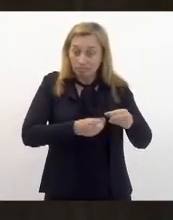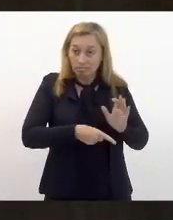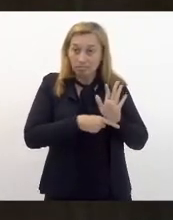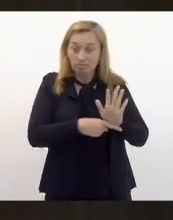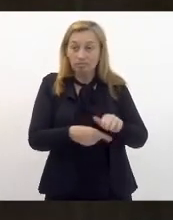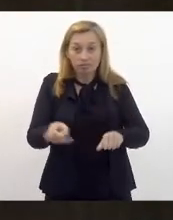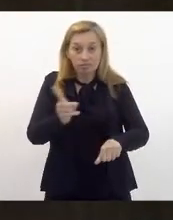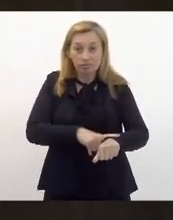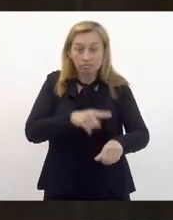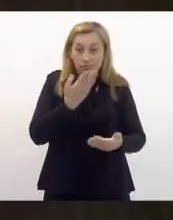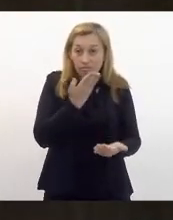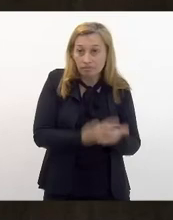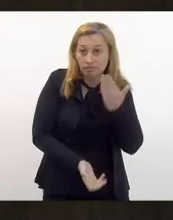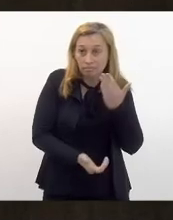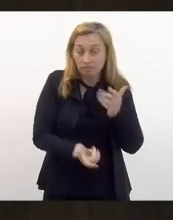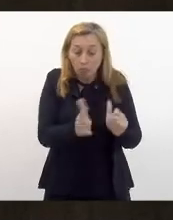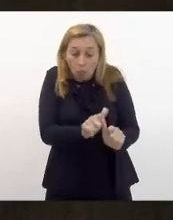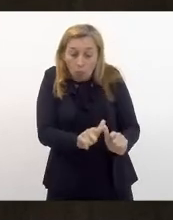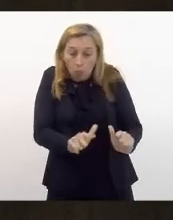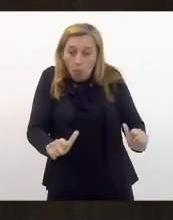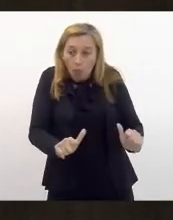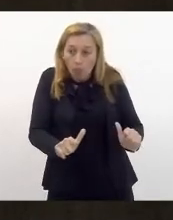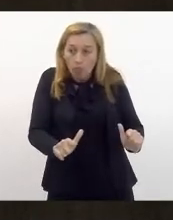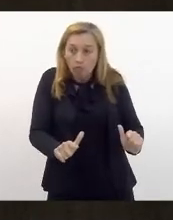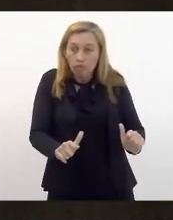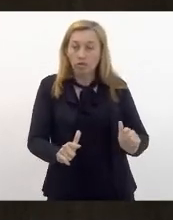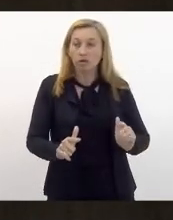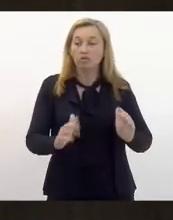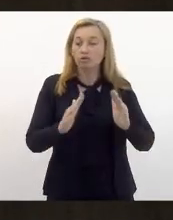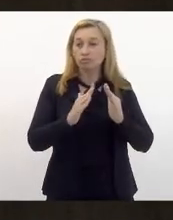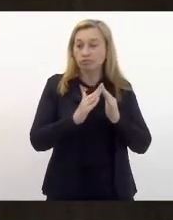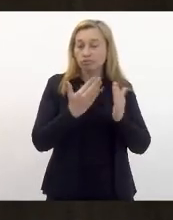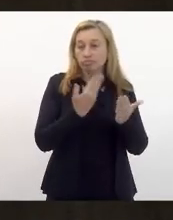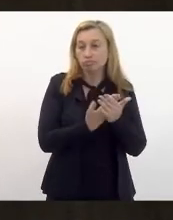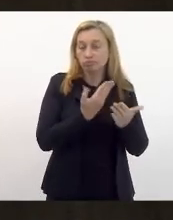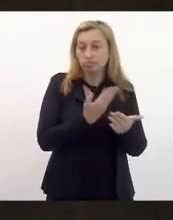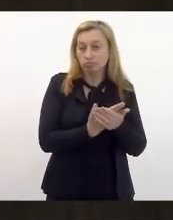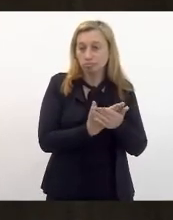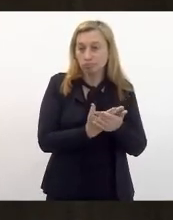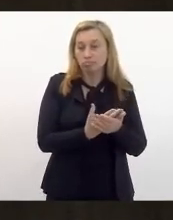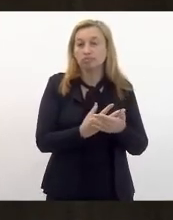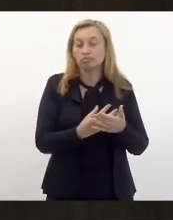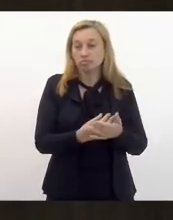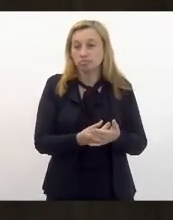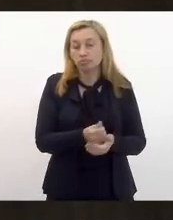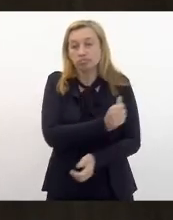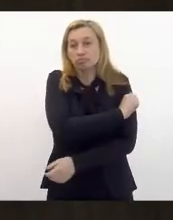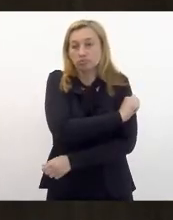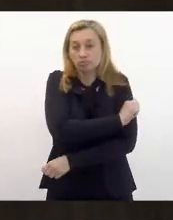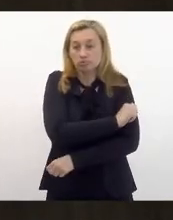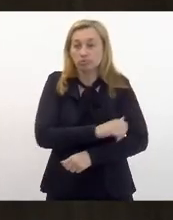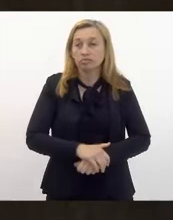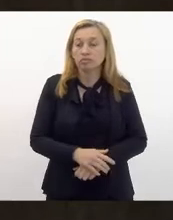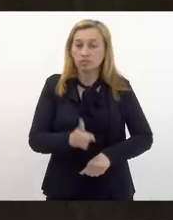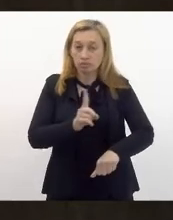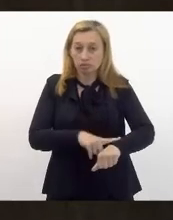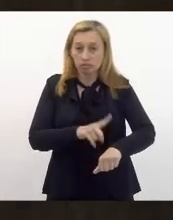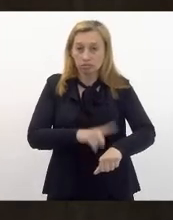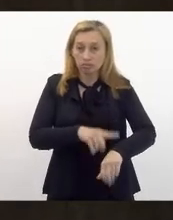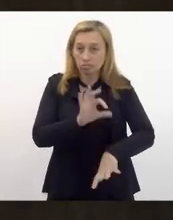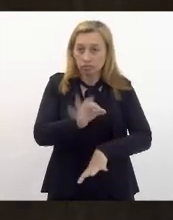tempo perdido onde a invasão foi absurda que eles então ficassem no horário prolongado